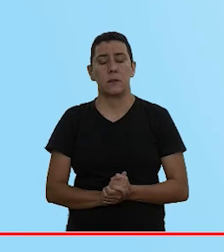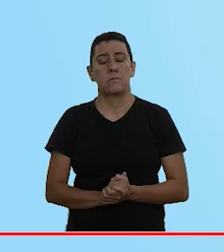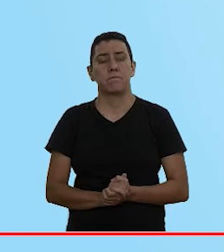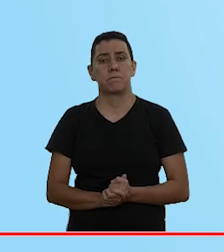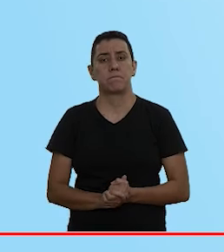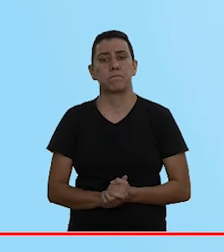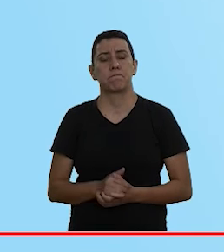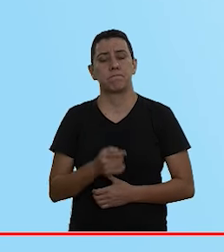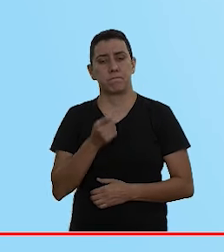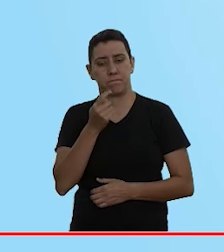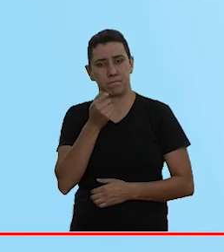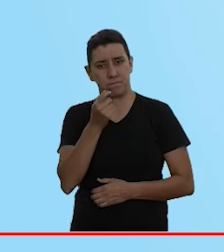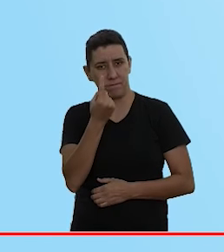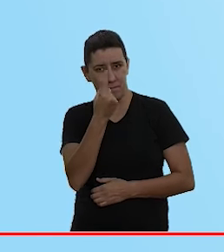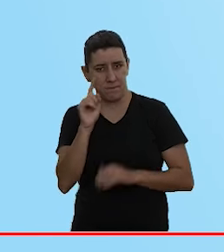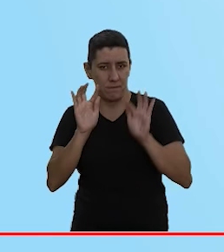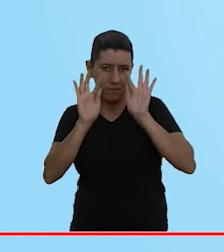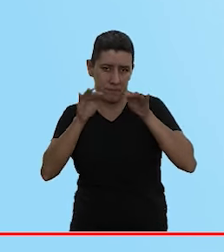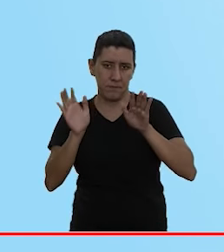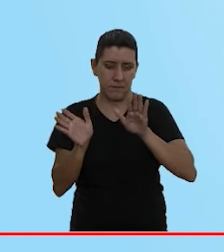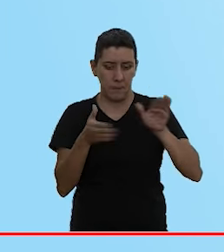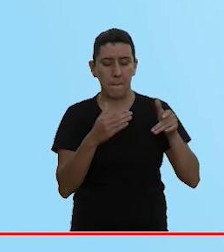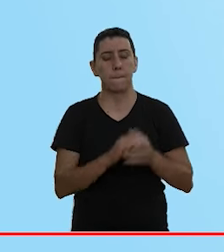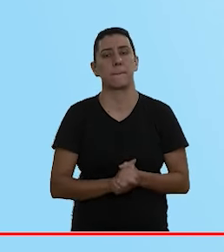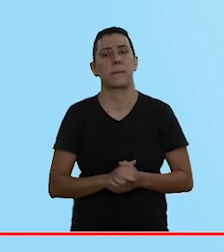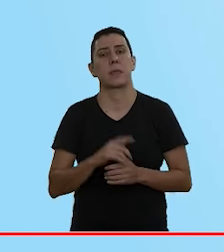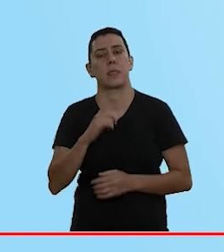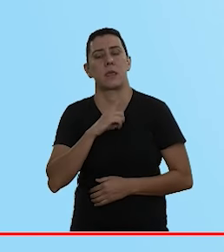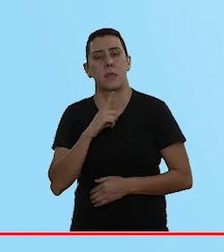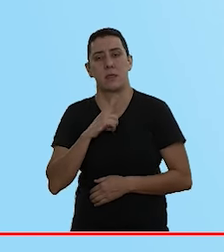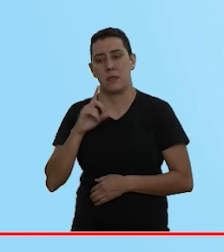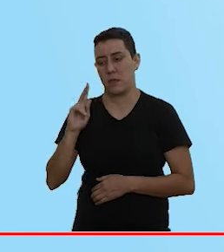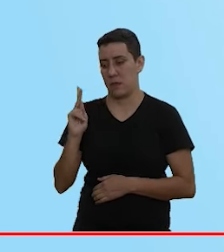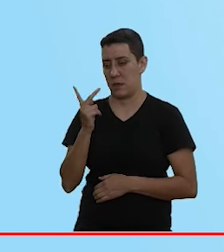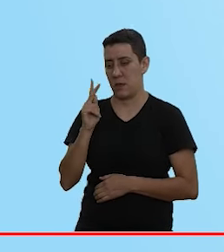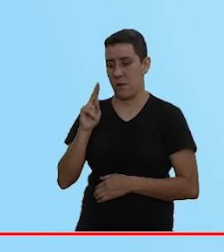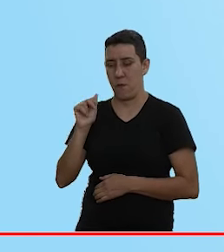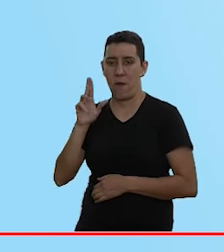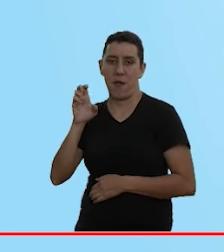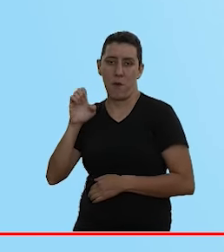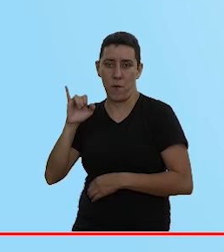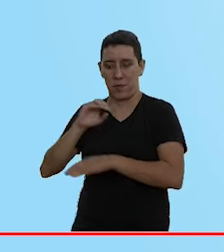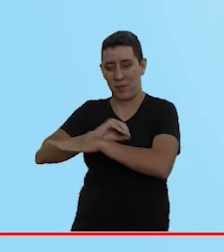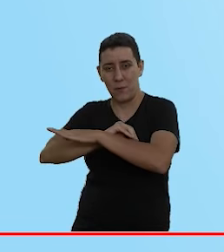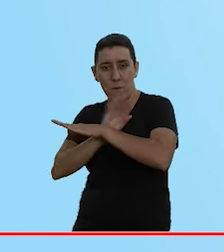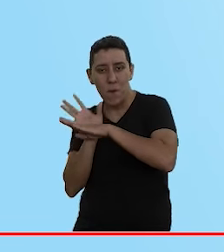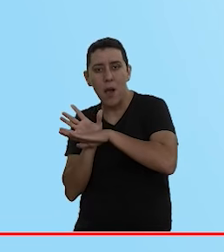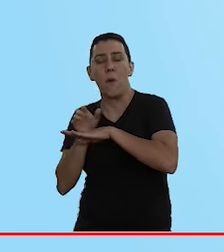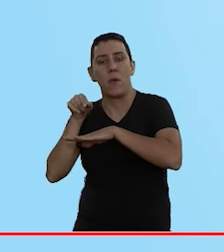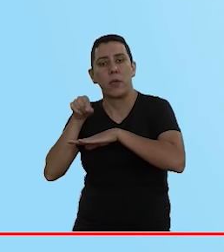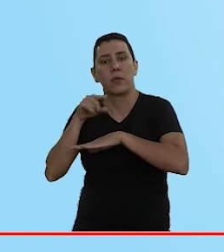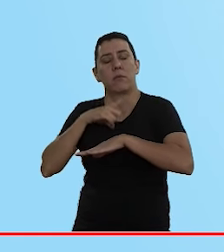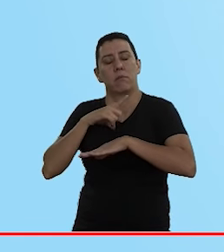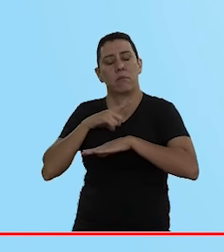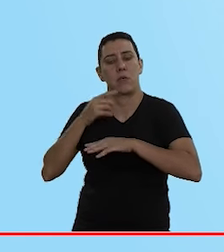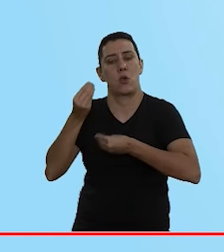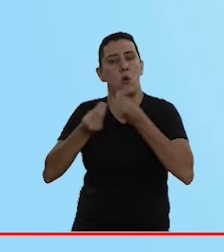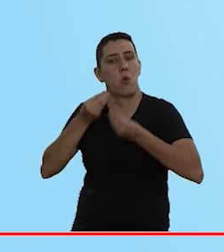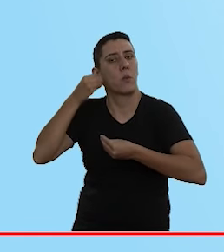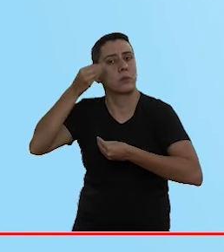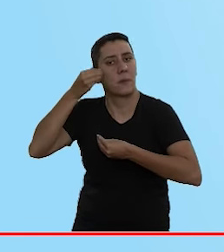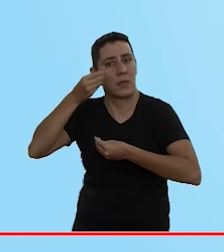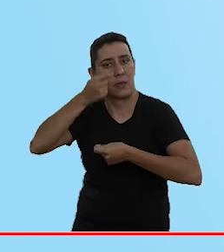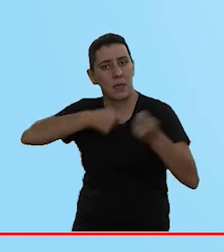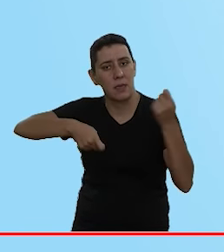fechar aqui, a gente fala um pouco sobre a Huawei Smart PV Community. Ali temos